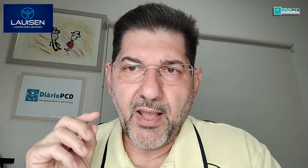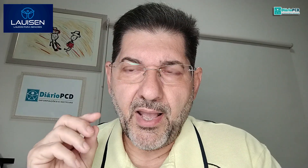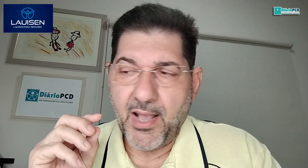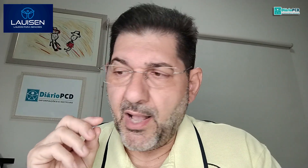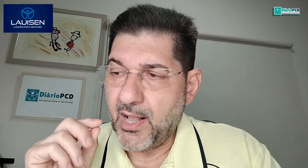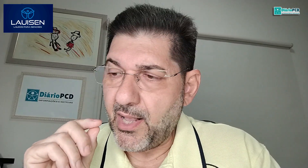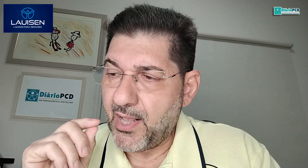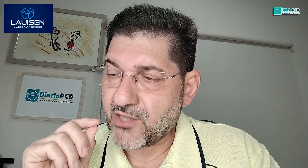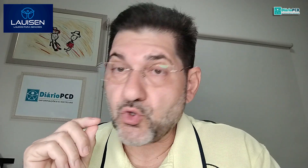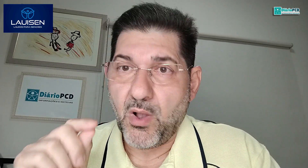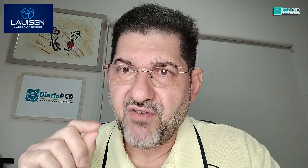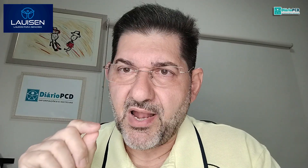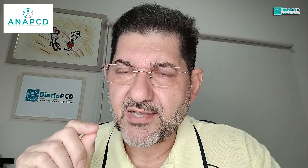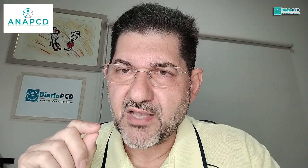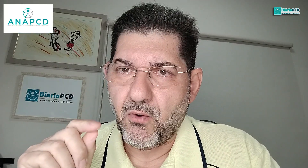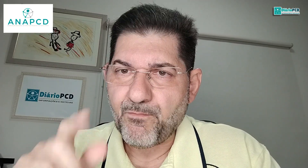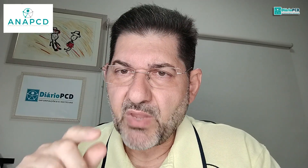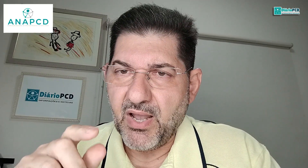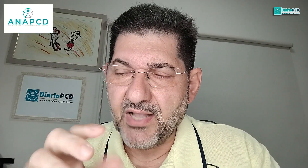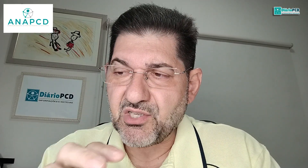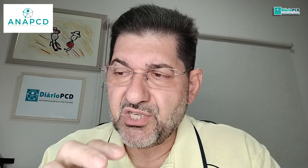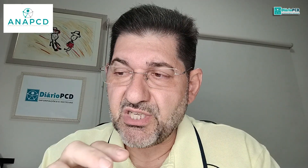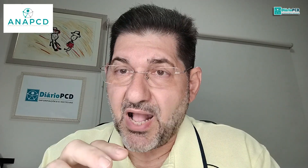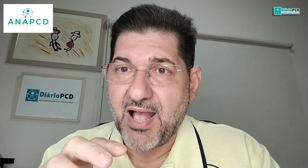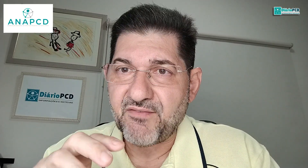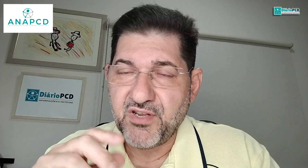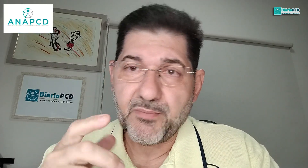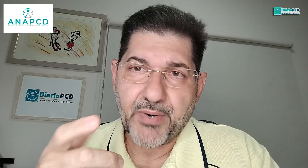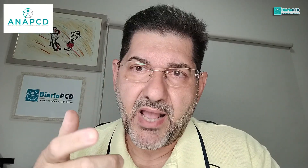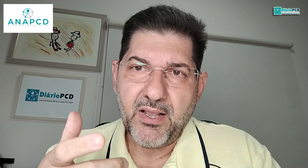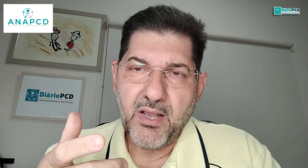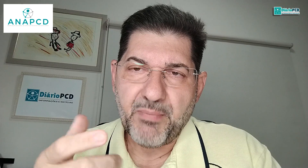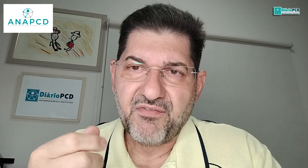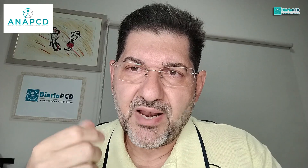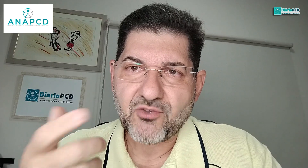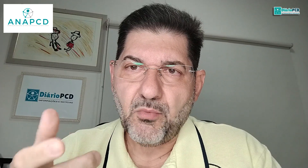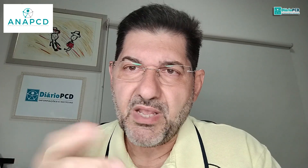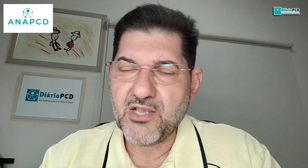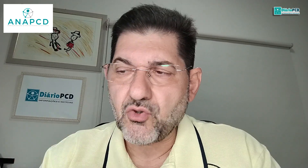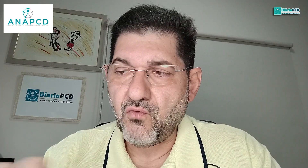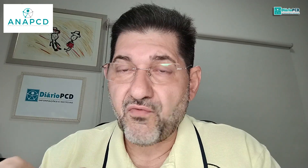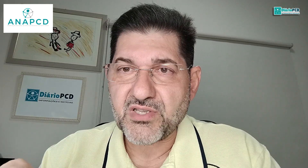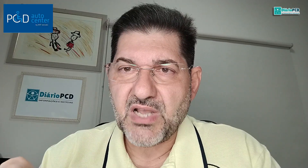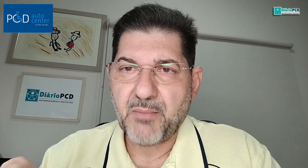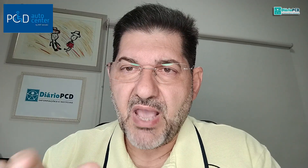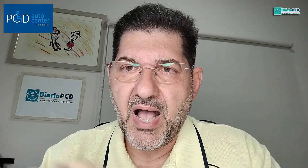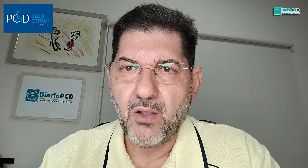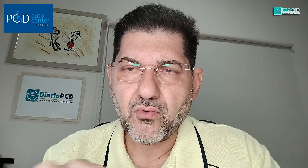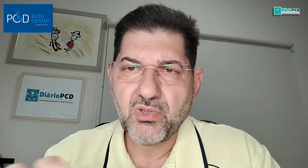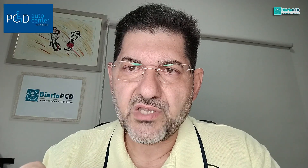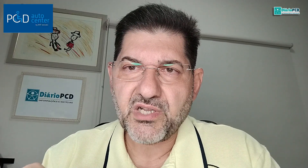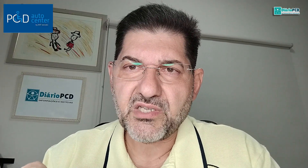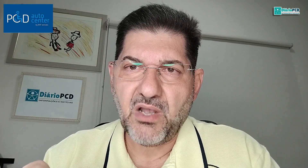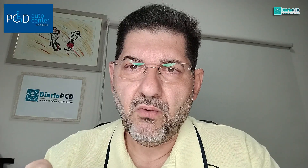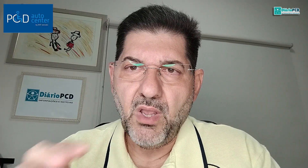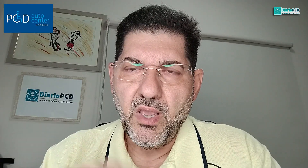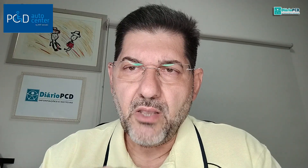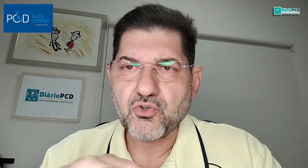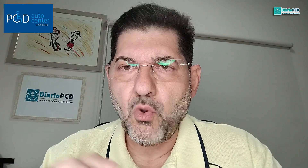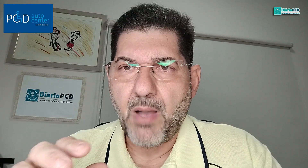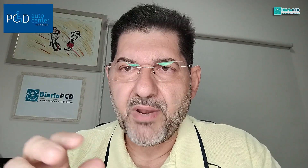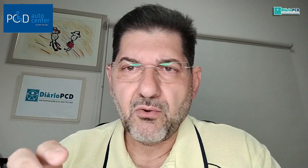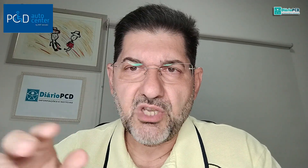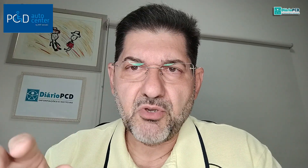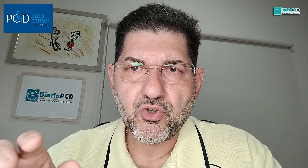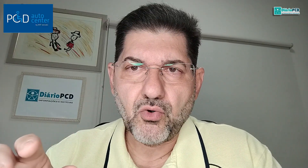com a sua avaliação. Antes de já vir para falar sobre isso, vou fazer a minha autodescrição.